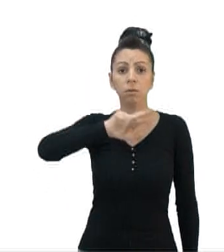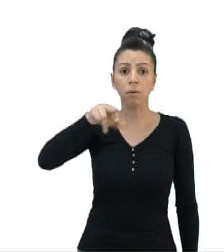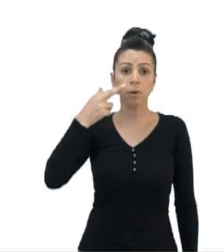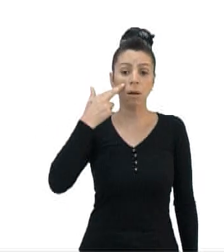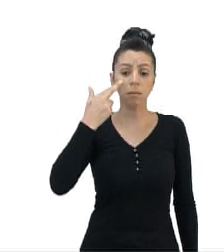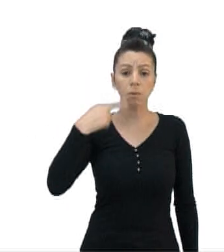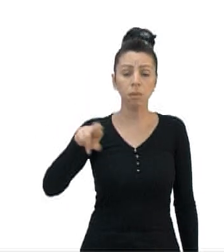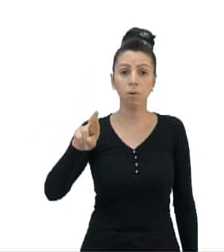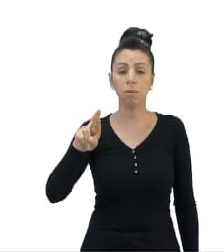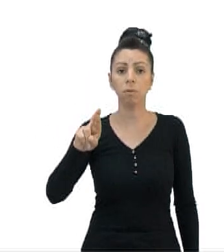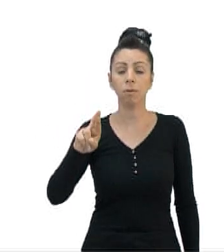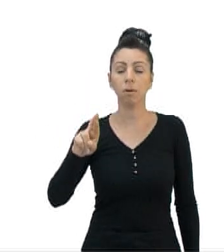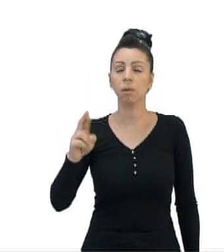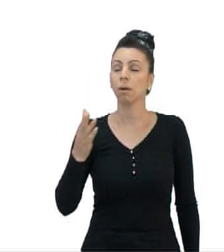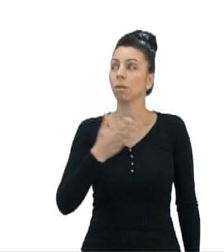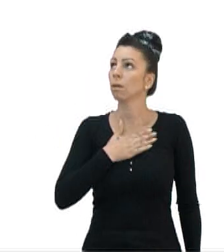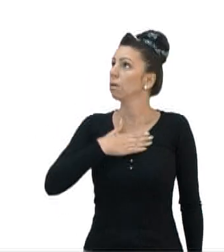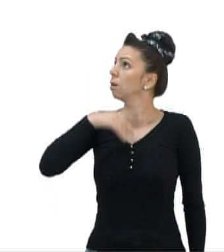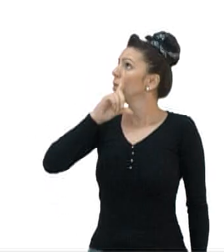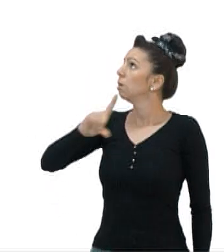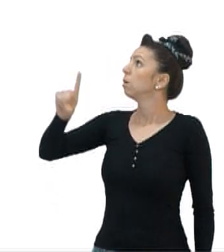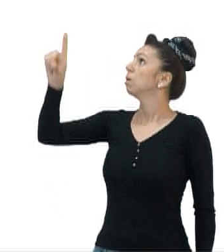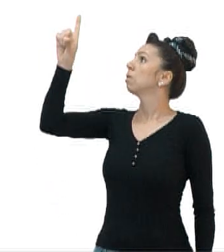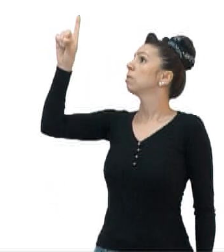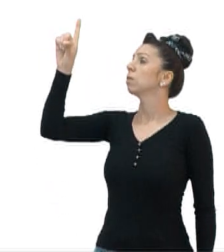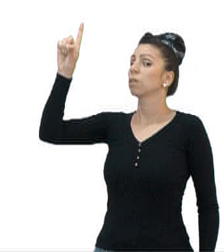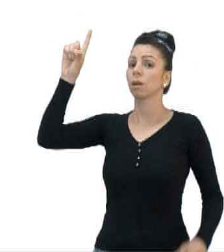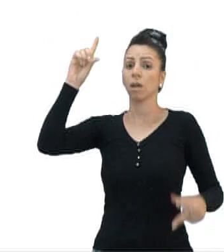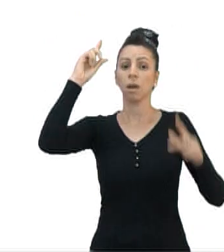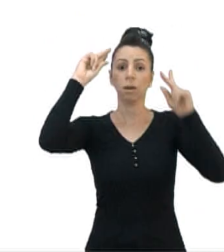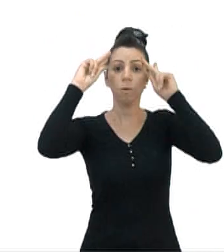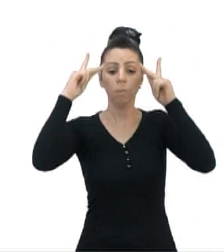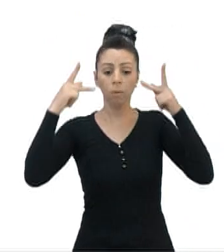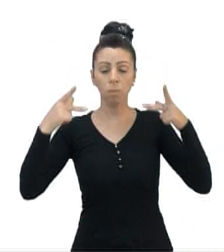O bicho, meu Deus, era um homem.